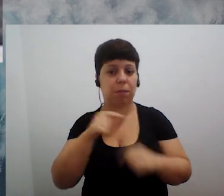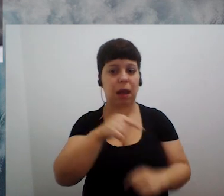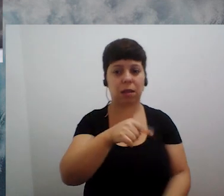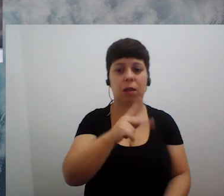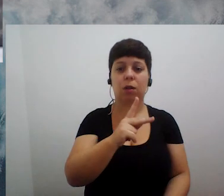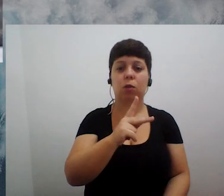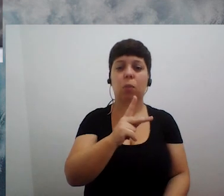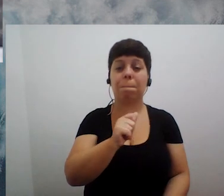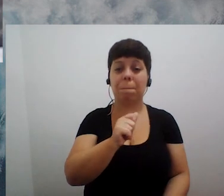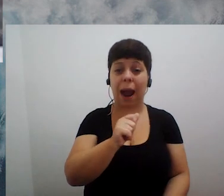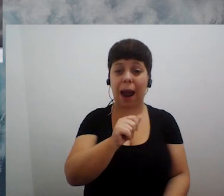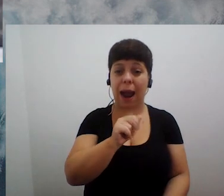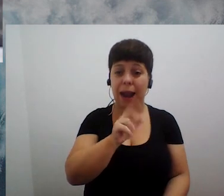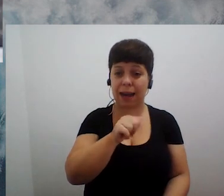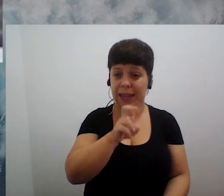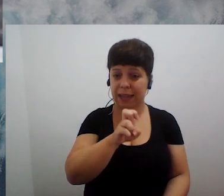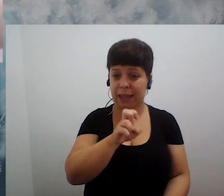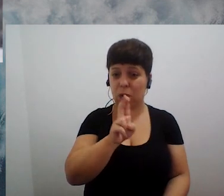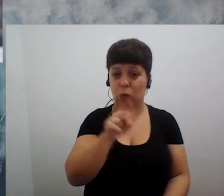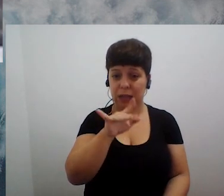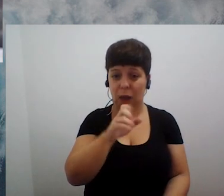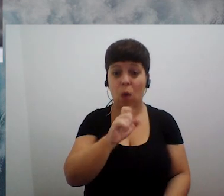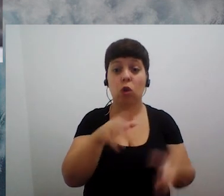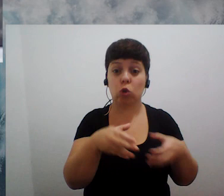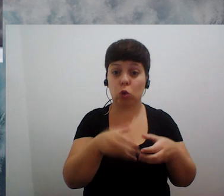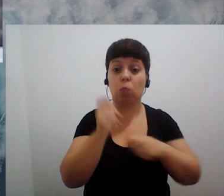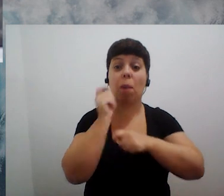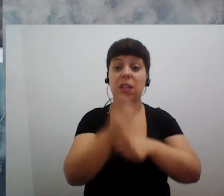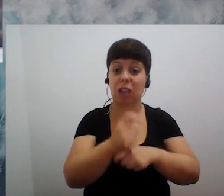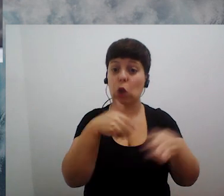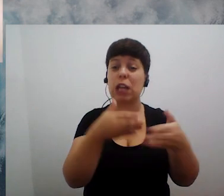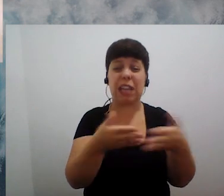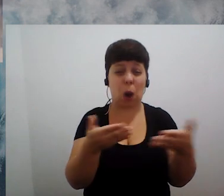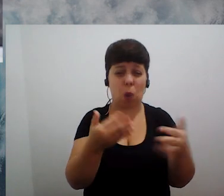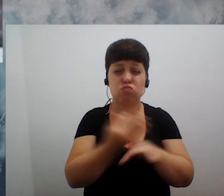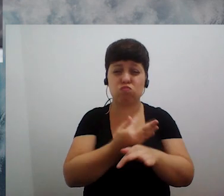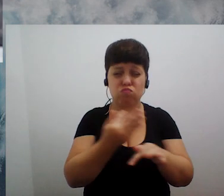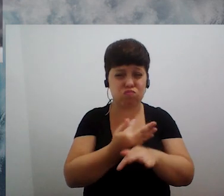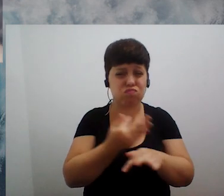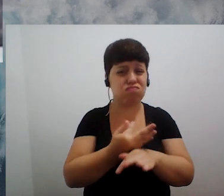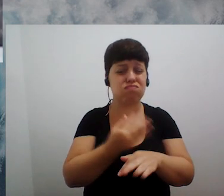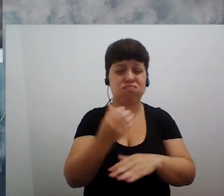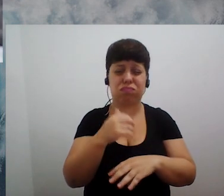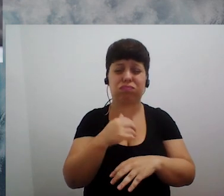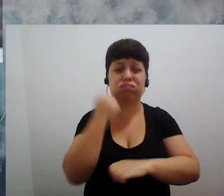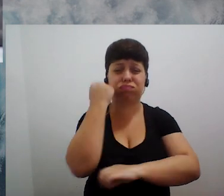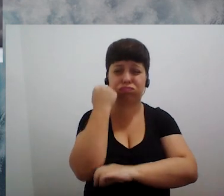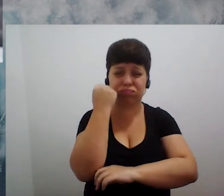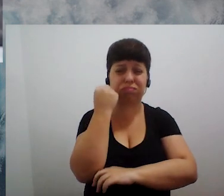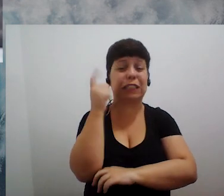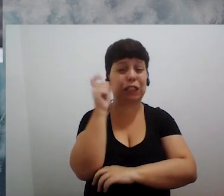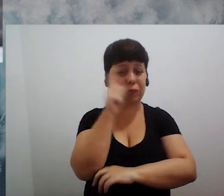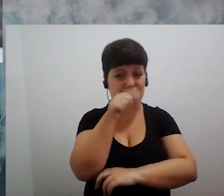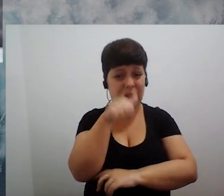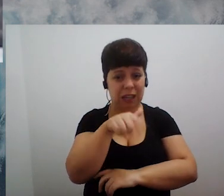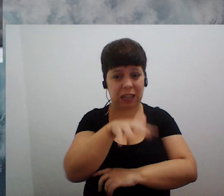Então, a gente tem mais contato com a do Parque União. E aí é isso, né? É uma colônia de pescadores que ainda resiste a trancos e barrancos aqui no